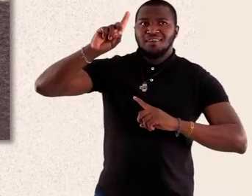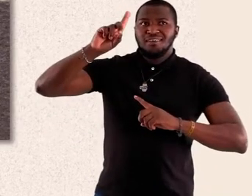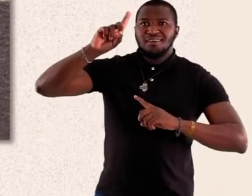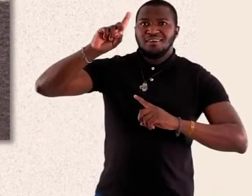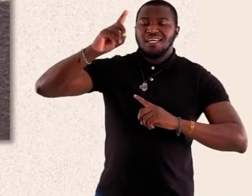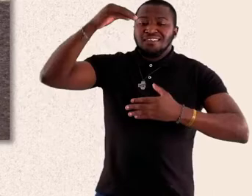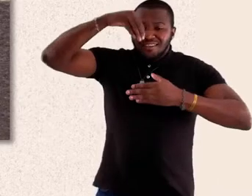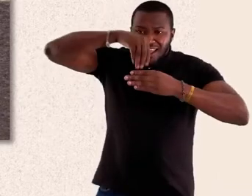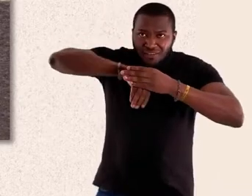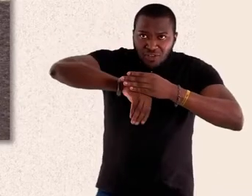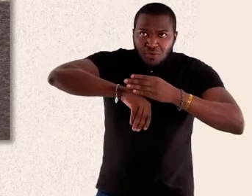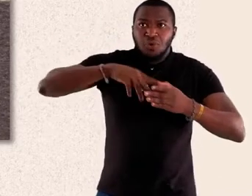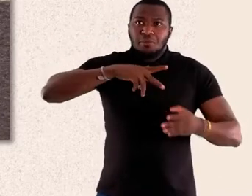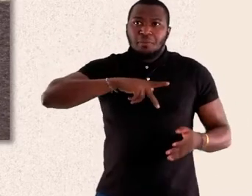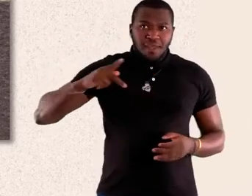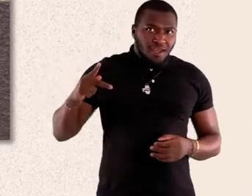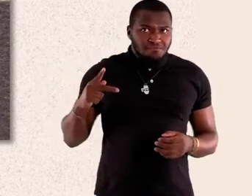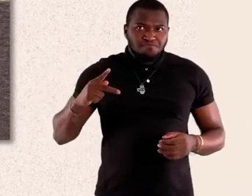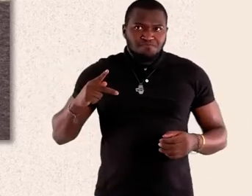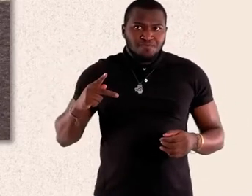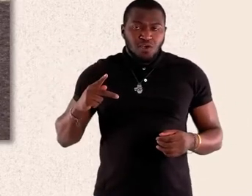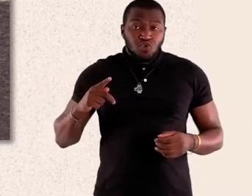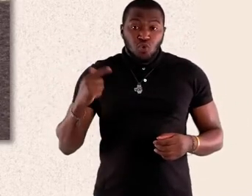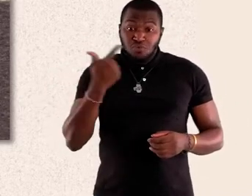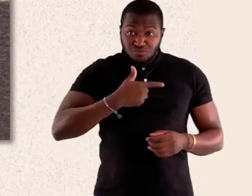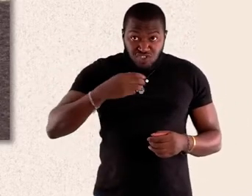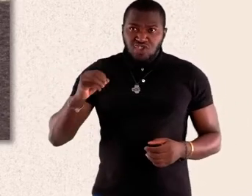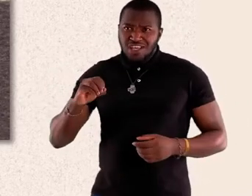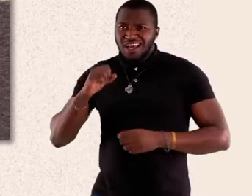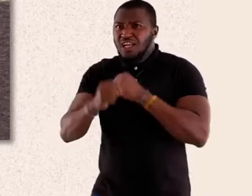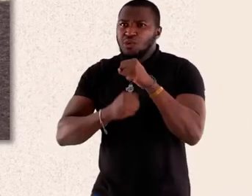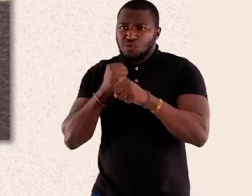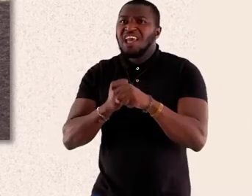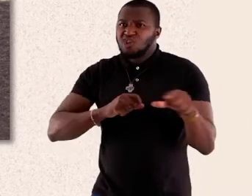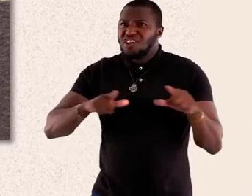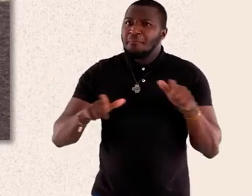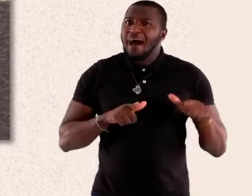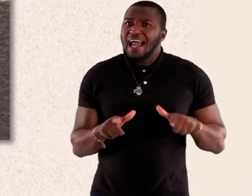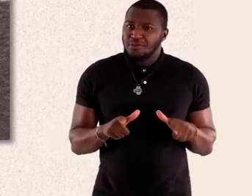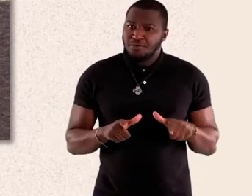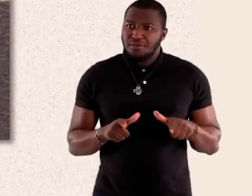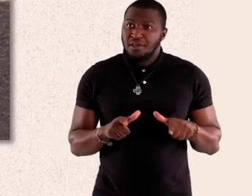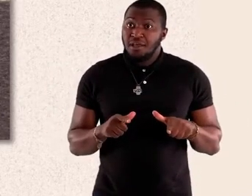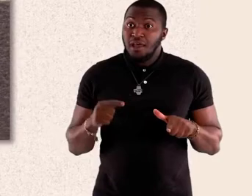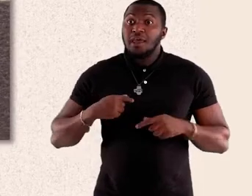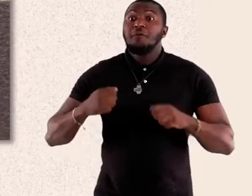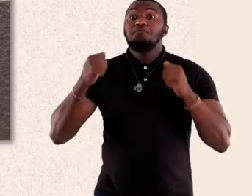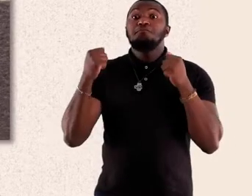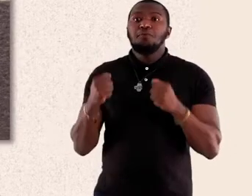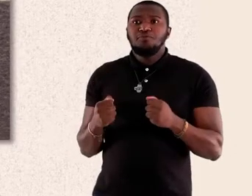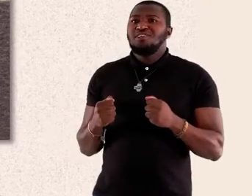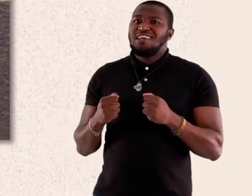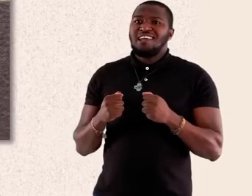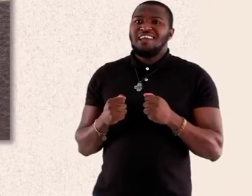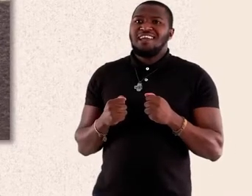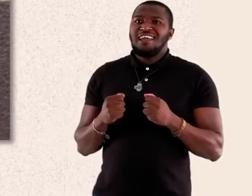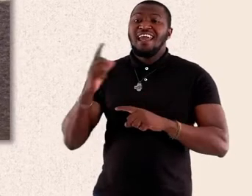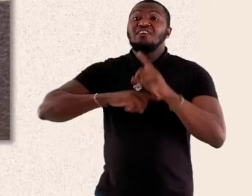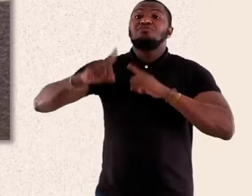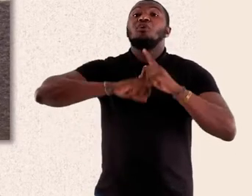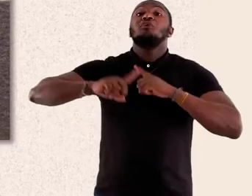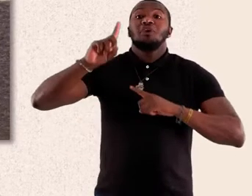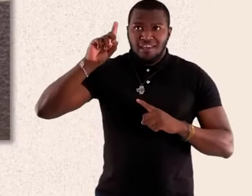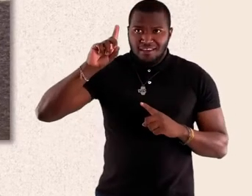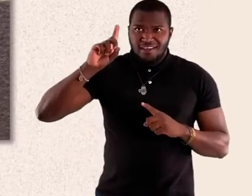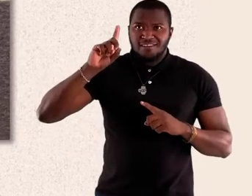tamo indo para quase 20 anos de Ministério Público eu eu fui também no meu processo pessoal de amadurecimento eu